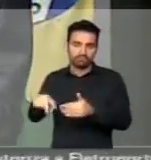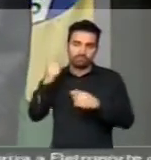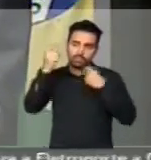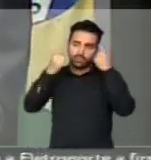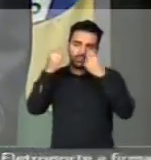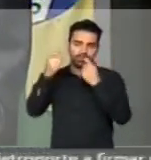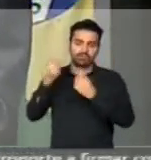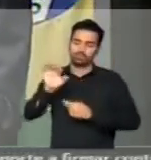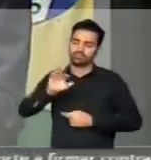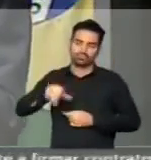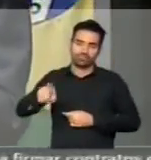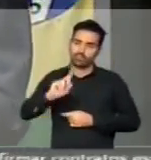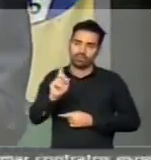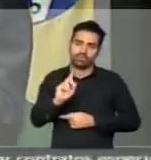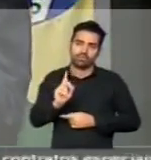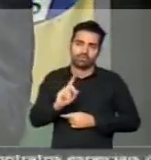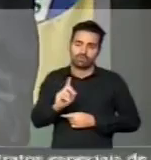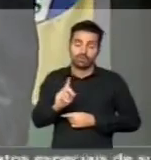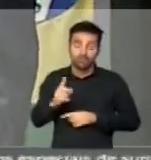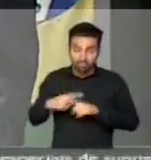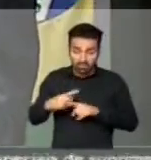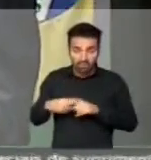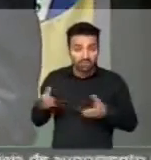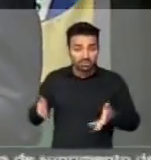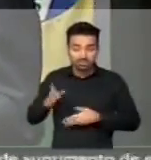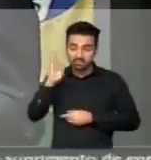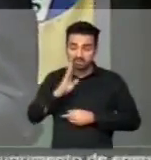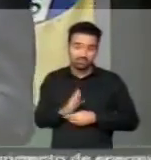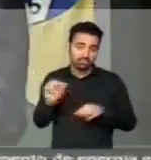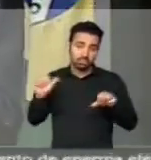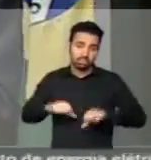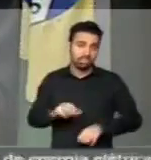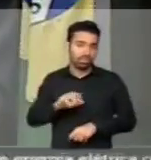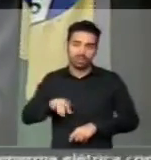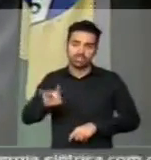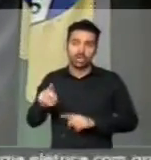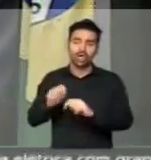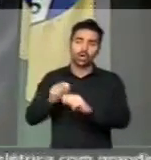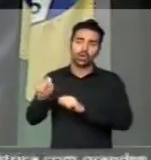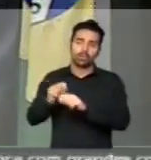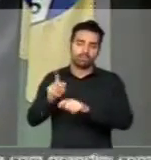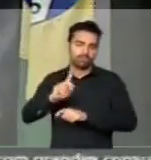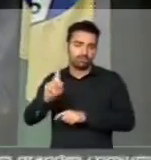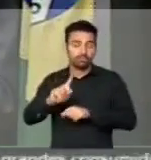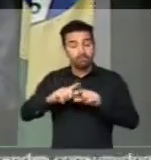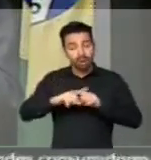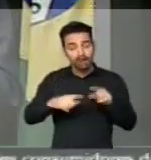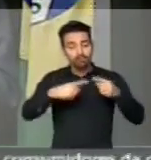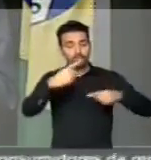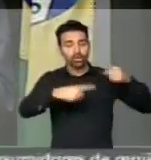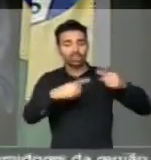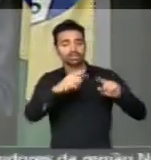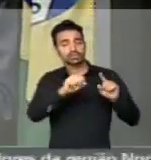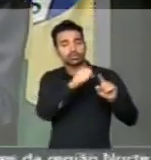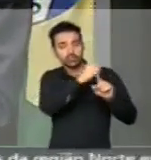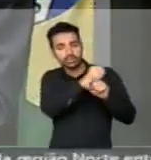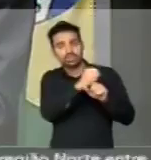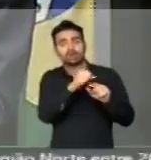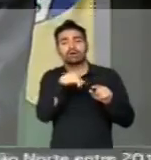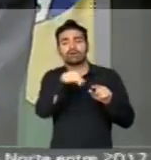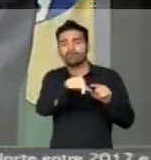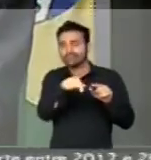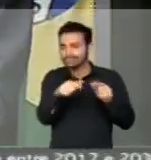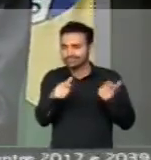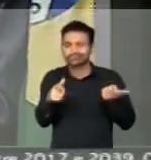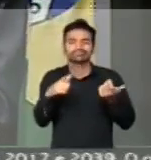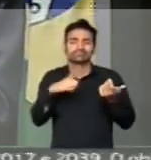onde nós estamos lidando hoje com um fracasso total. Os limites da política social posta em marcha